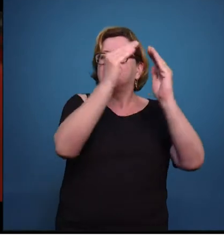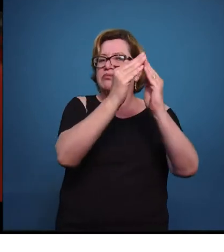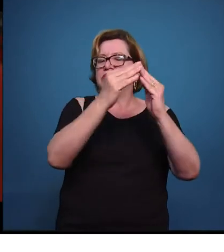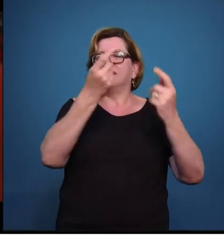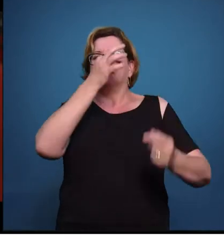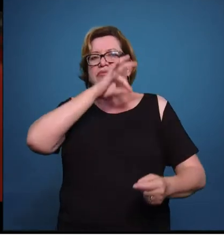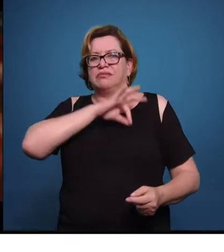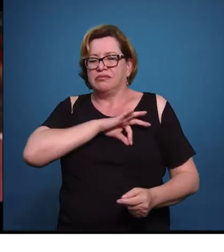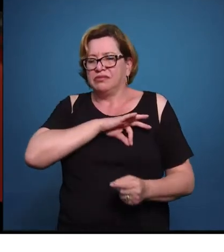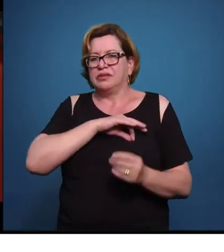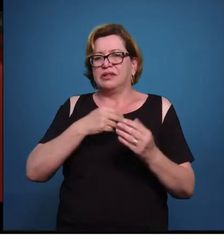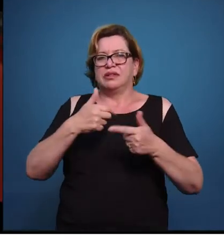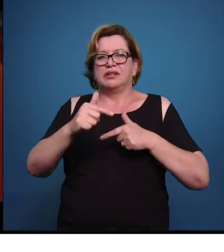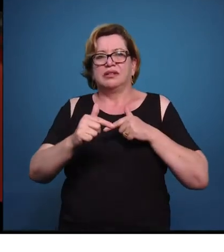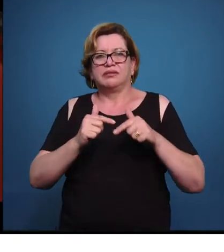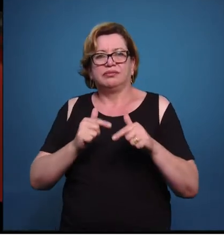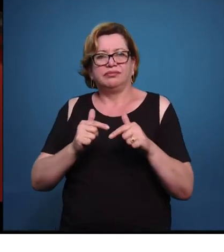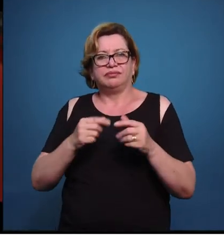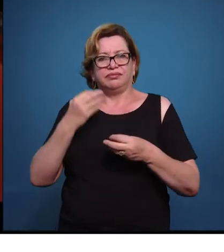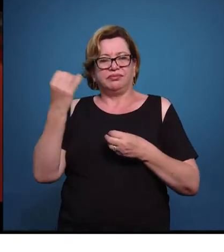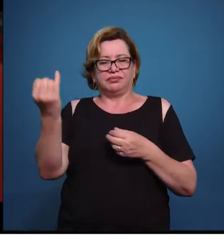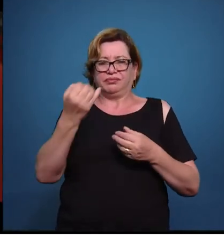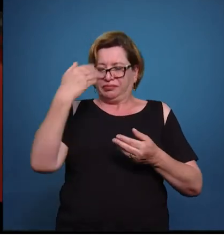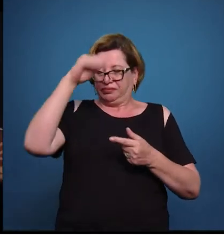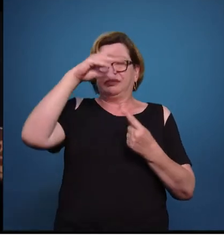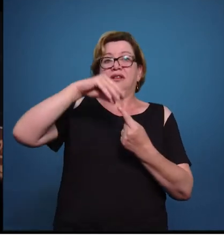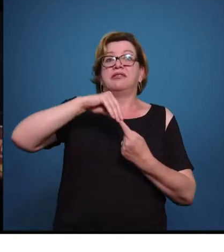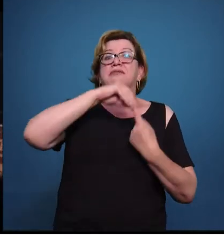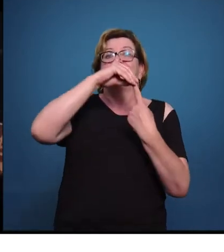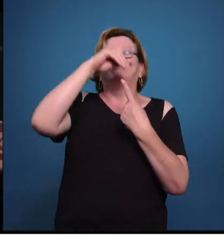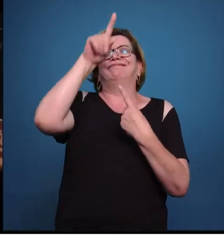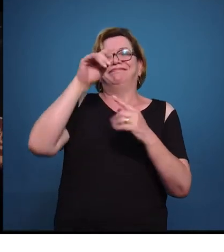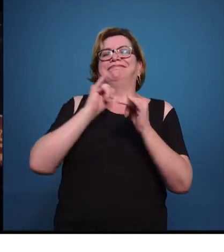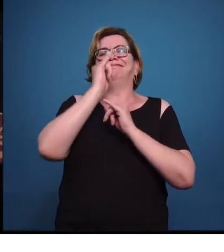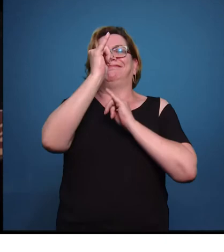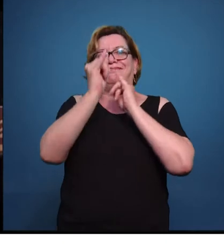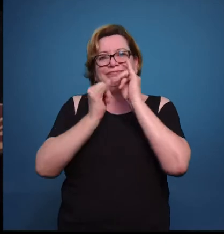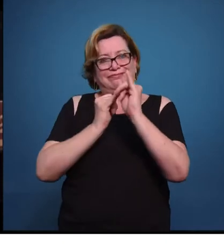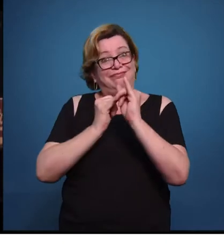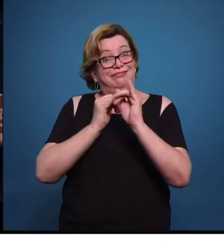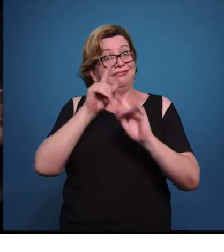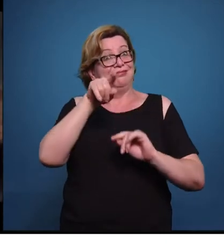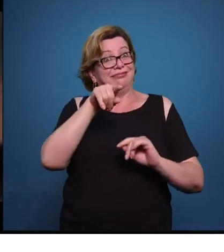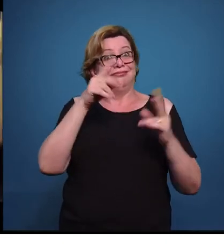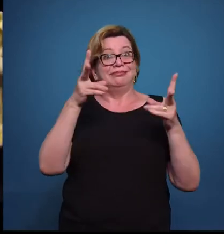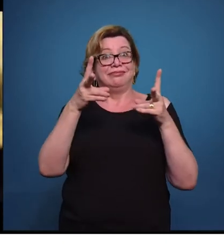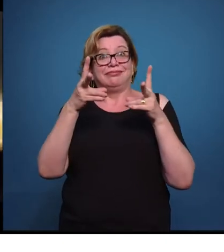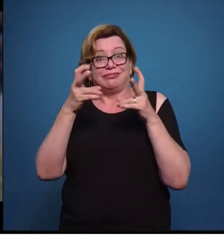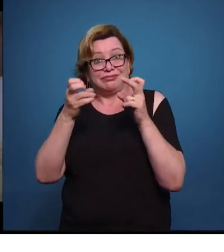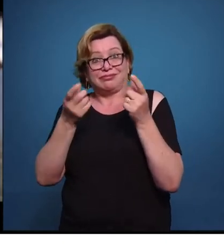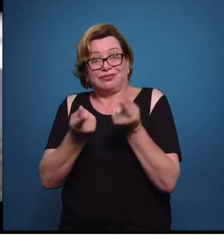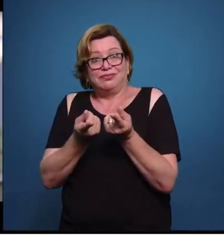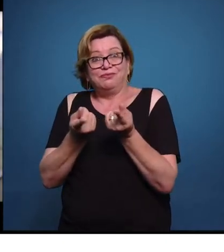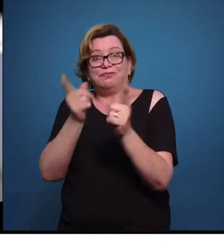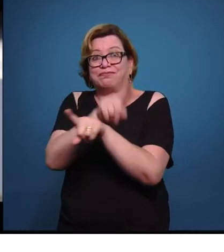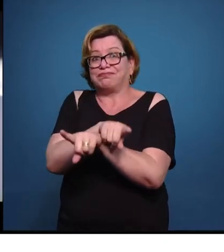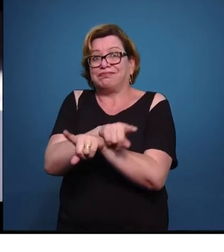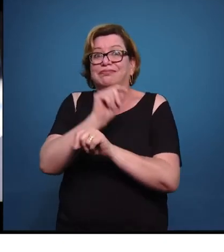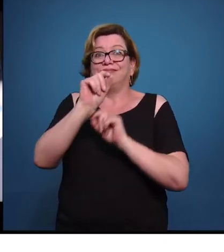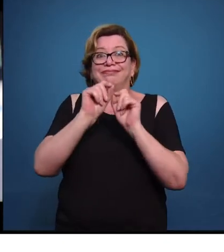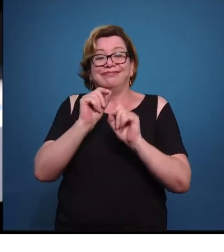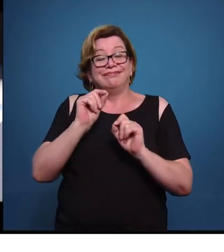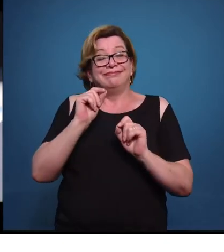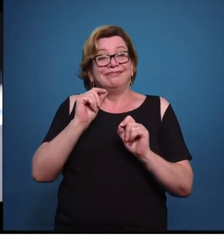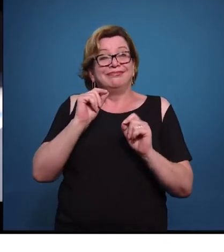do que passear, do que se alimentar ou se vestir bem. Vejam a inversão de prioridades que nós